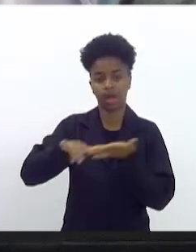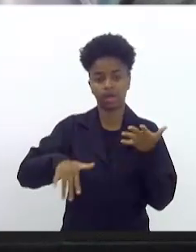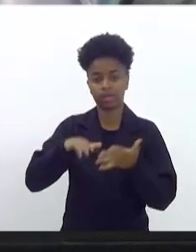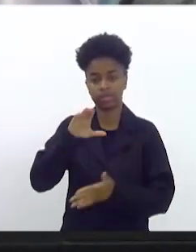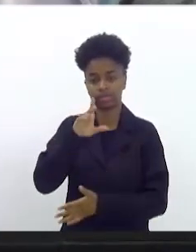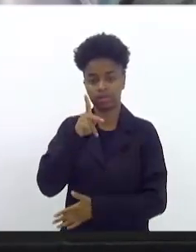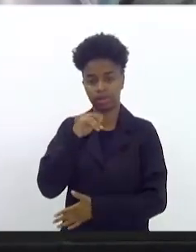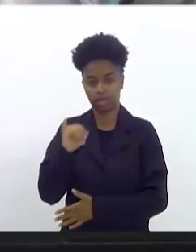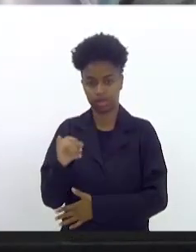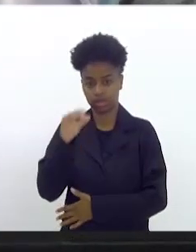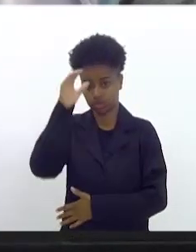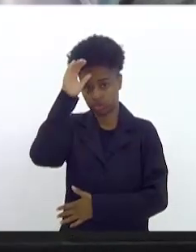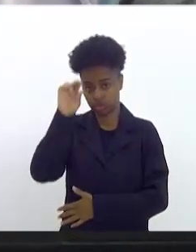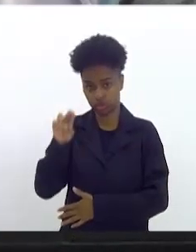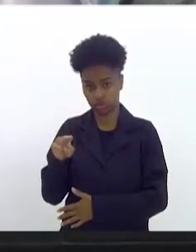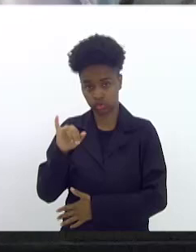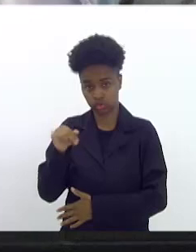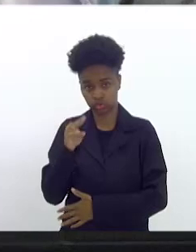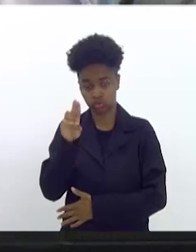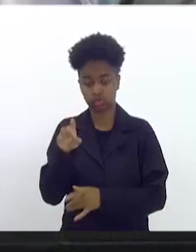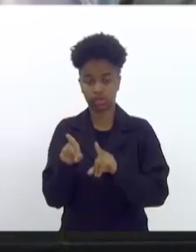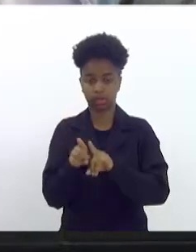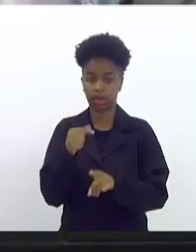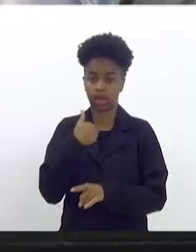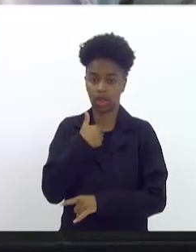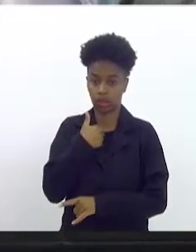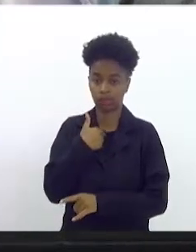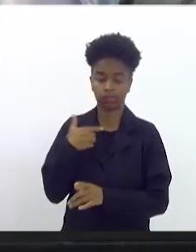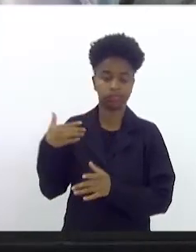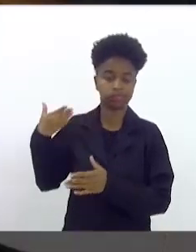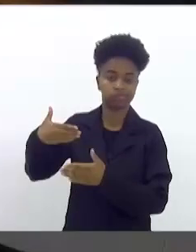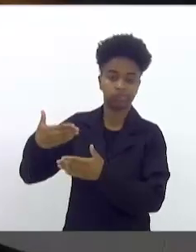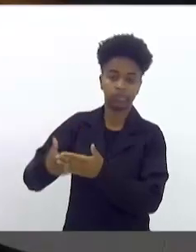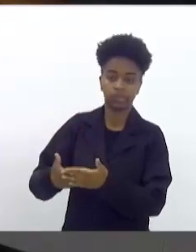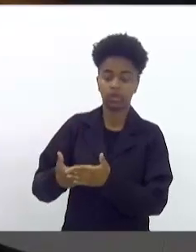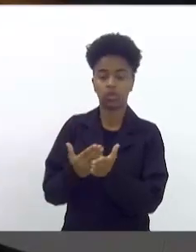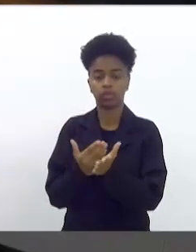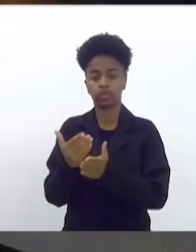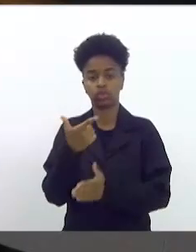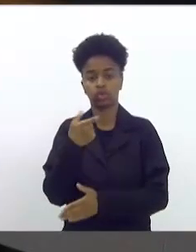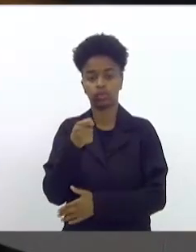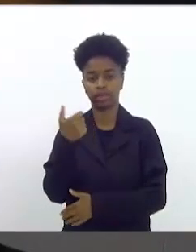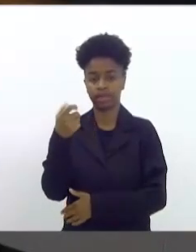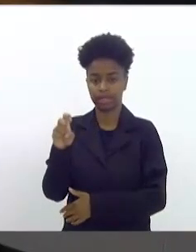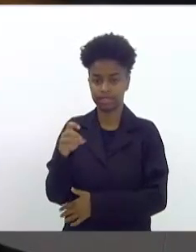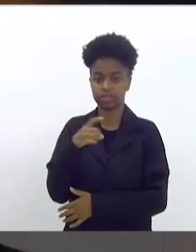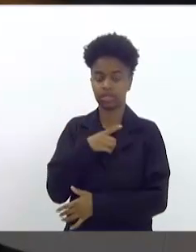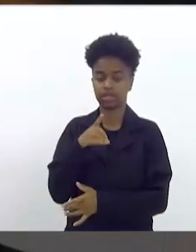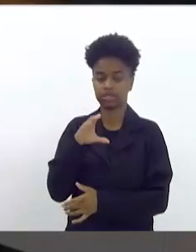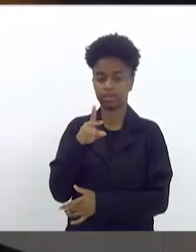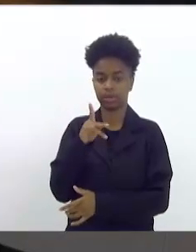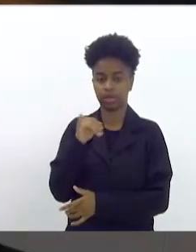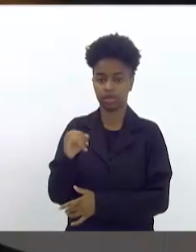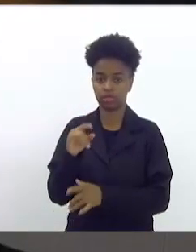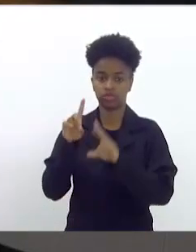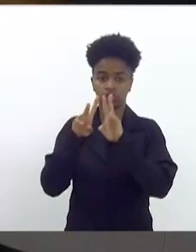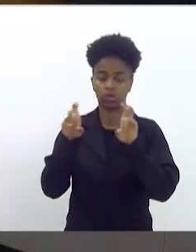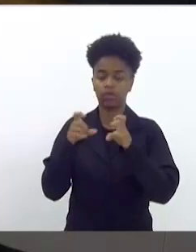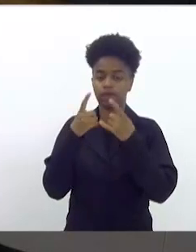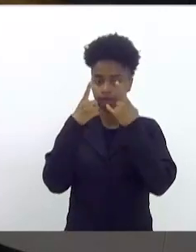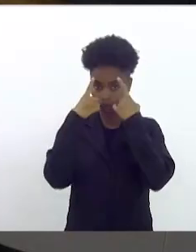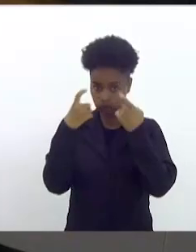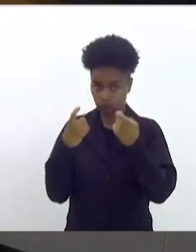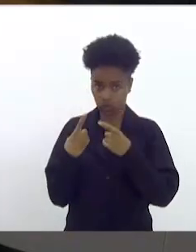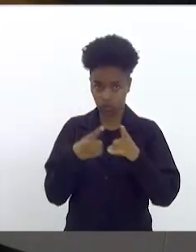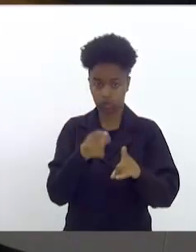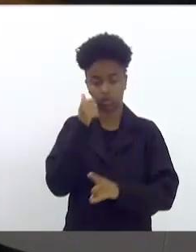e eu, que está aqui desde 2015, primeiro com a CPI da violência contra a mulher, no primeiro